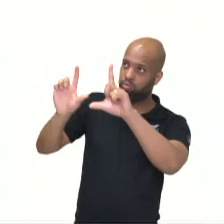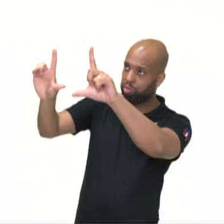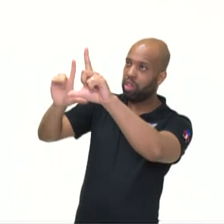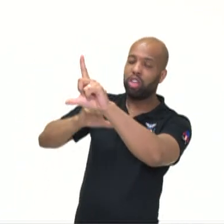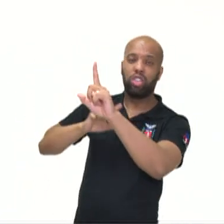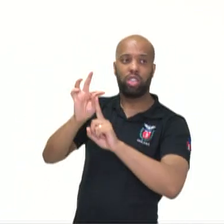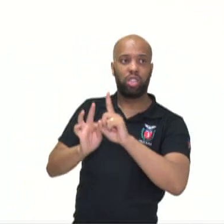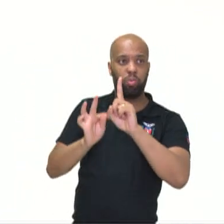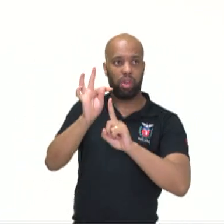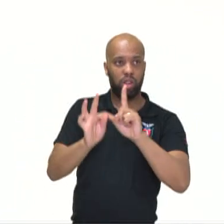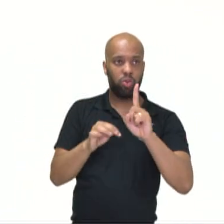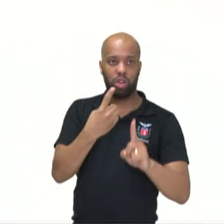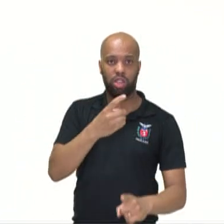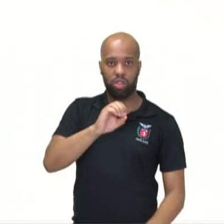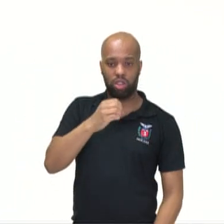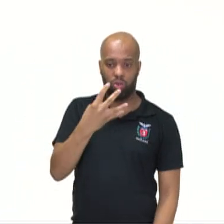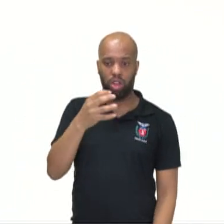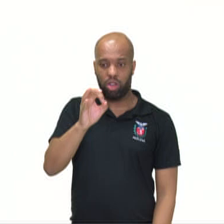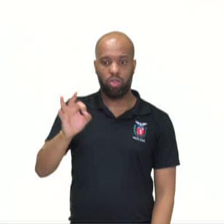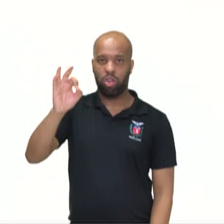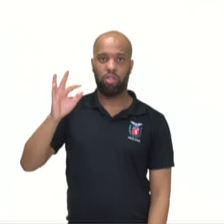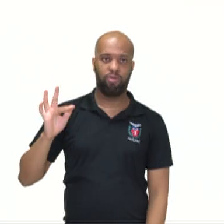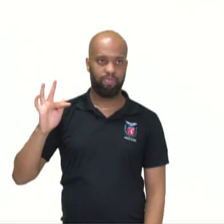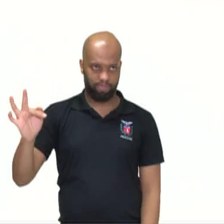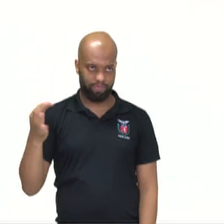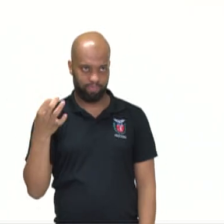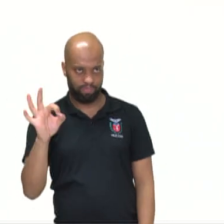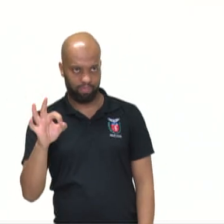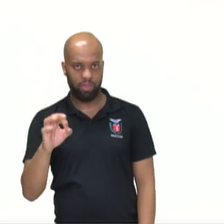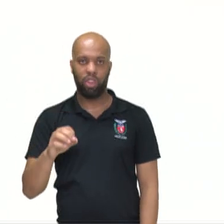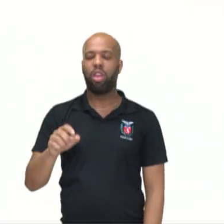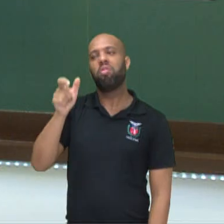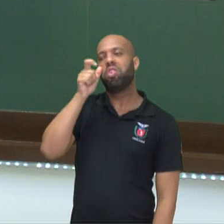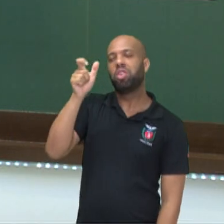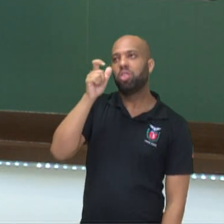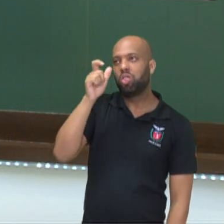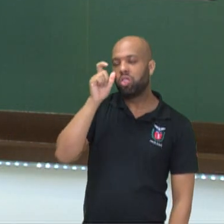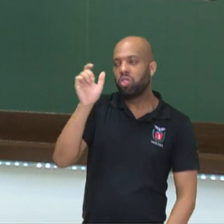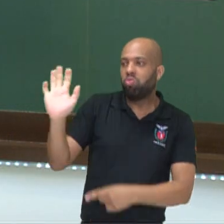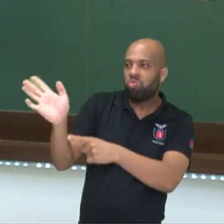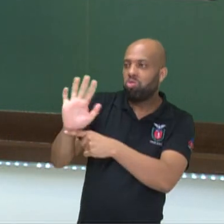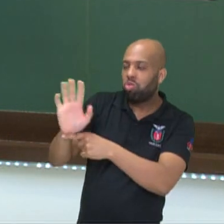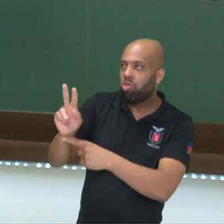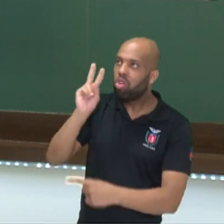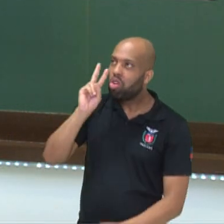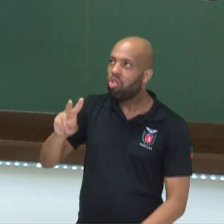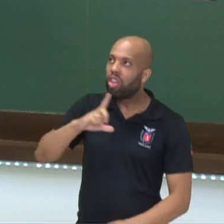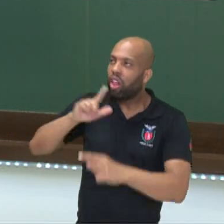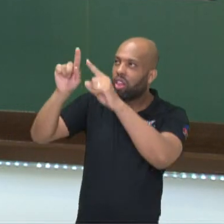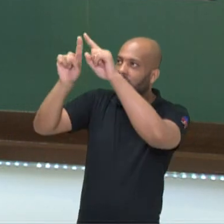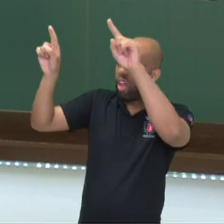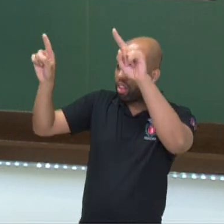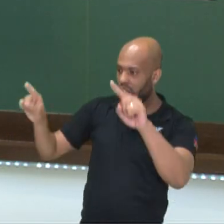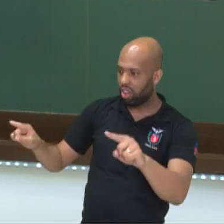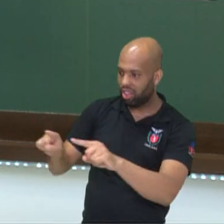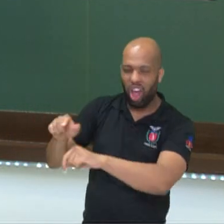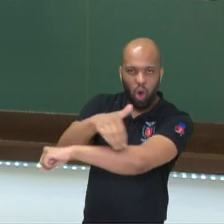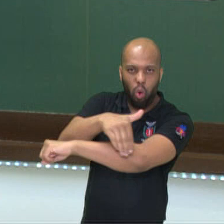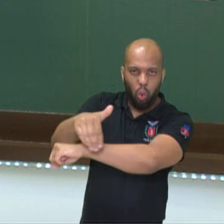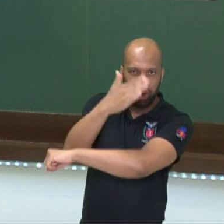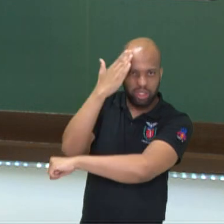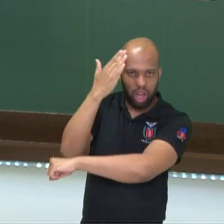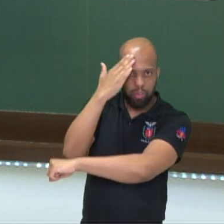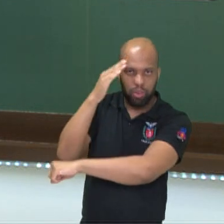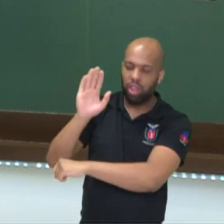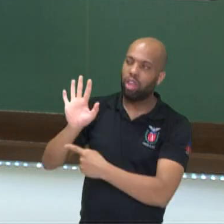de 104 graus Fahrenheit. Então imagina, ela estava lá assistindo o filme e de repente ela vê aquele termômetro de rua que marca o horário e